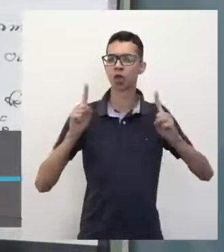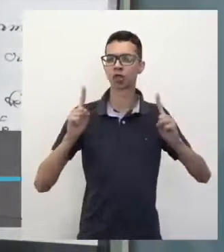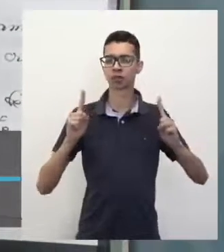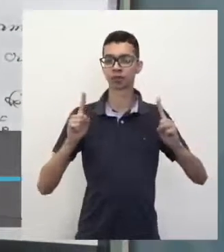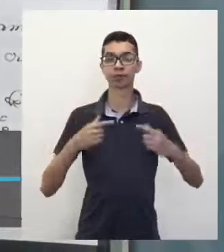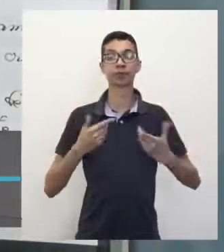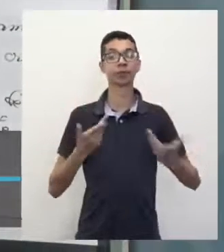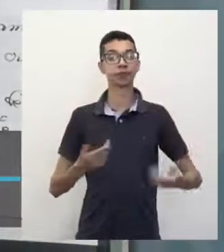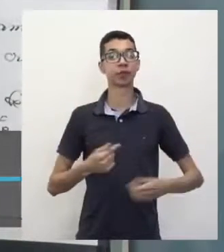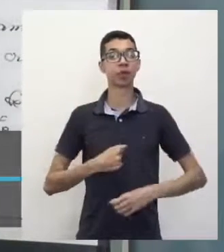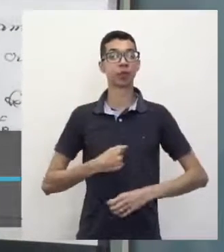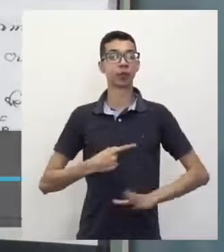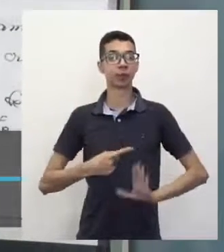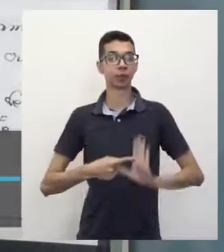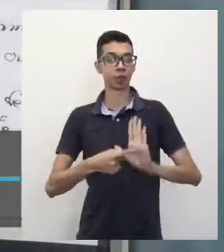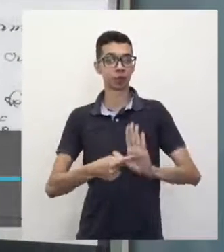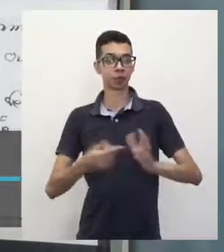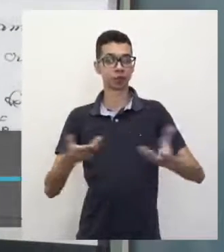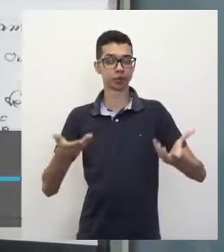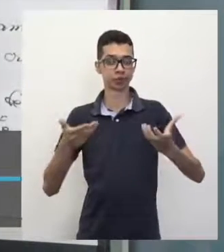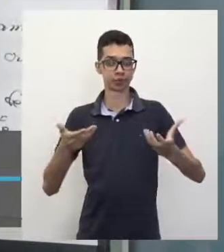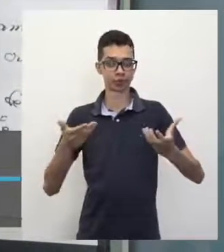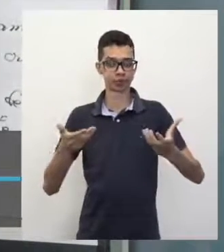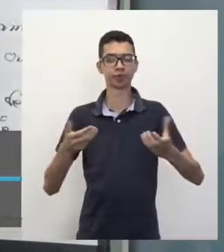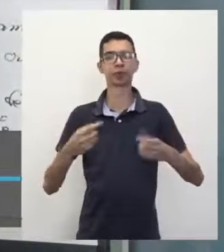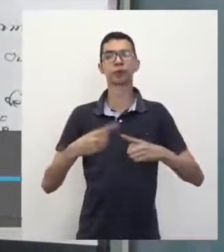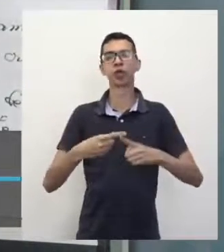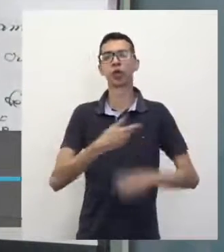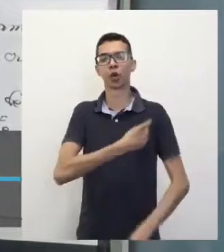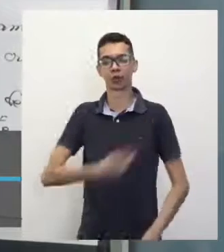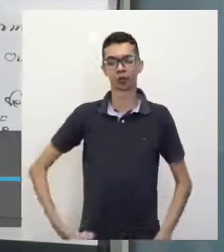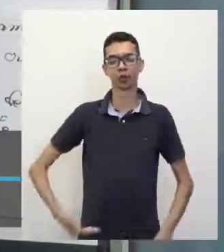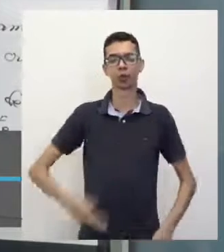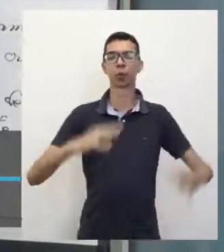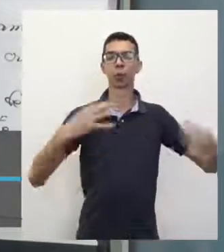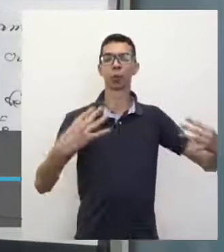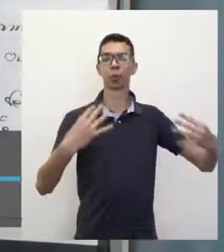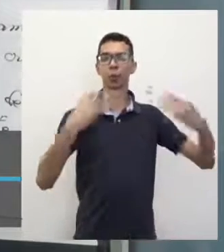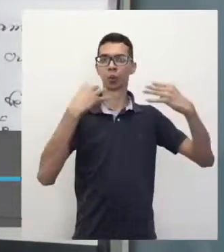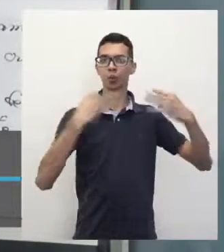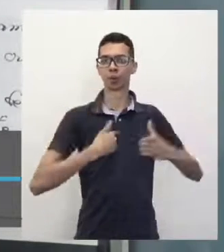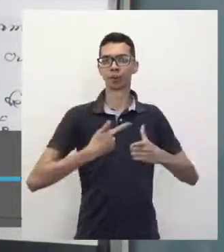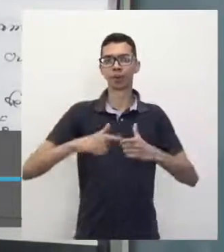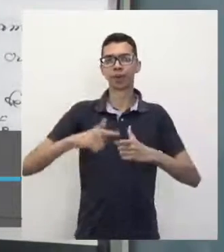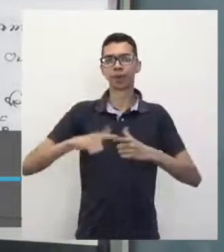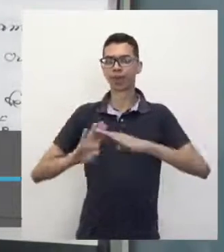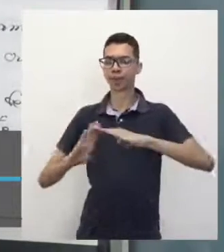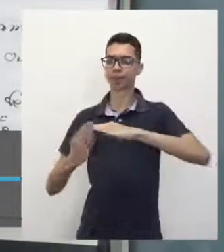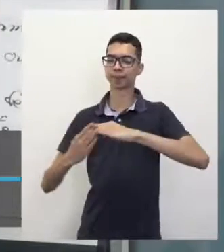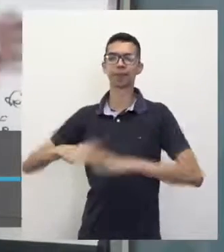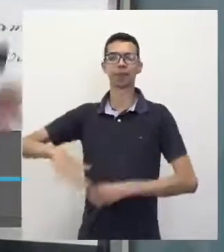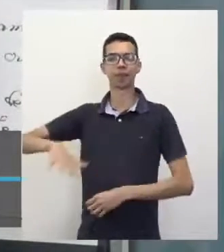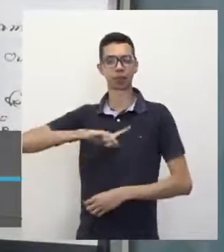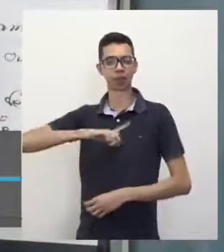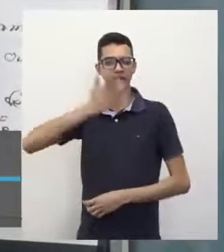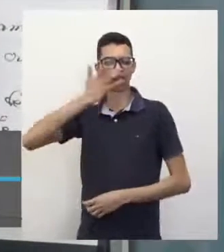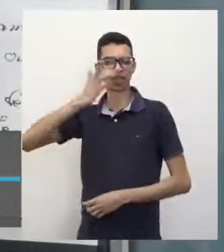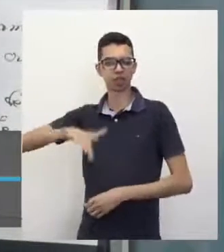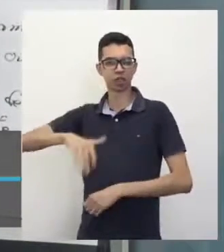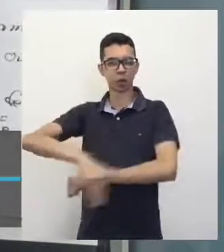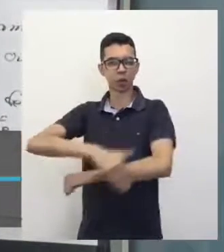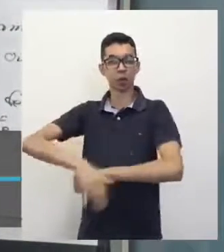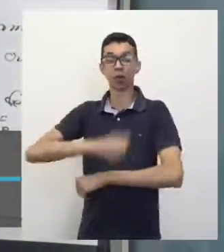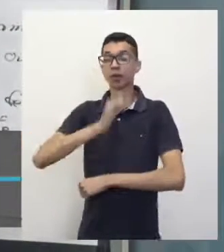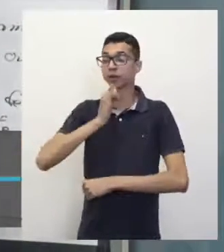quero mostrar, né, chamar a atenção das autoridades sobre o problema que acontece no meu bairro, sei lá, de lixo na rua,